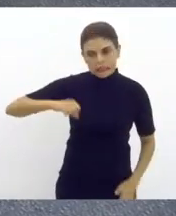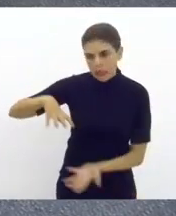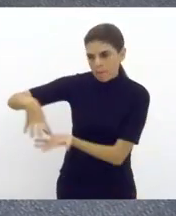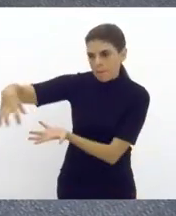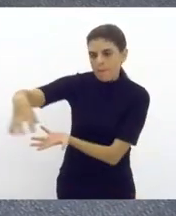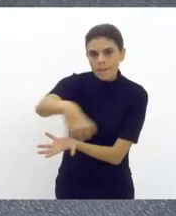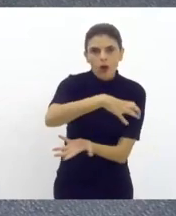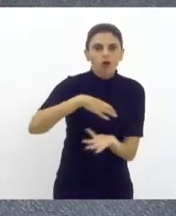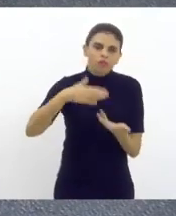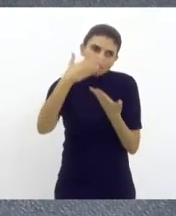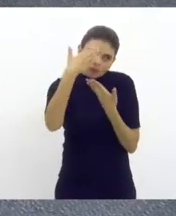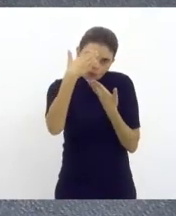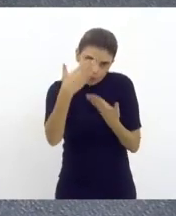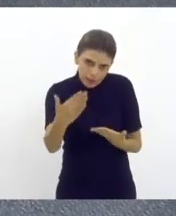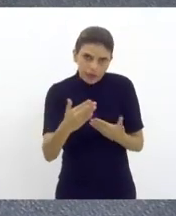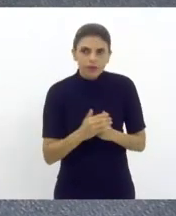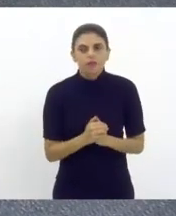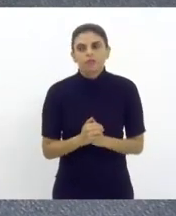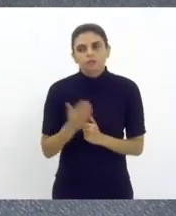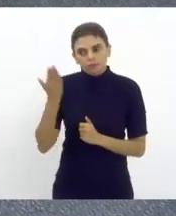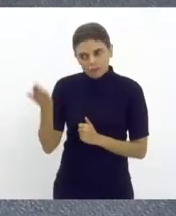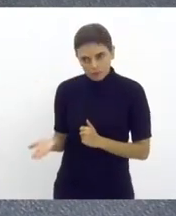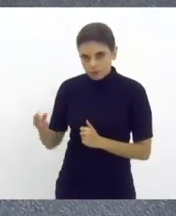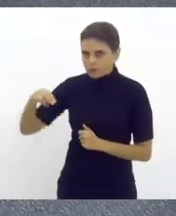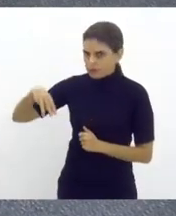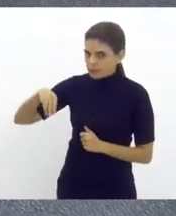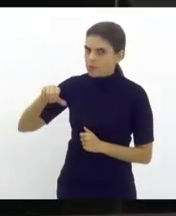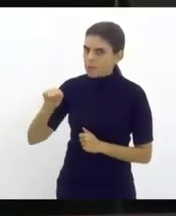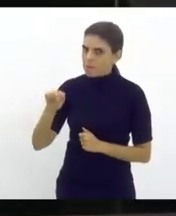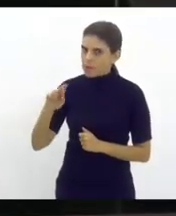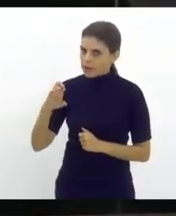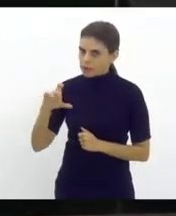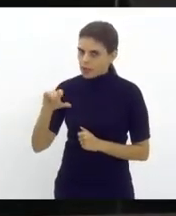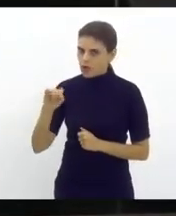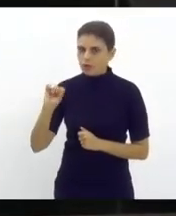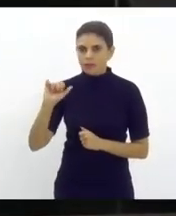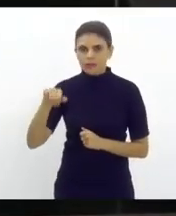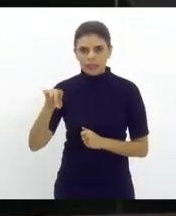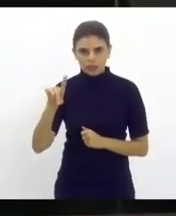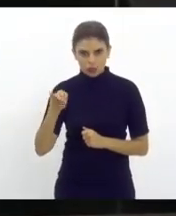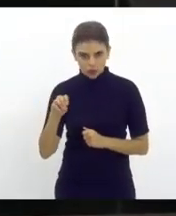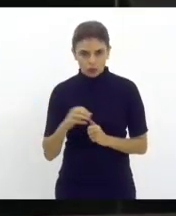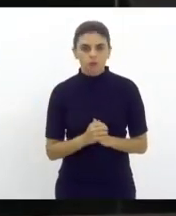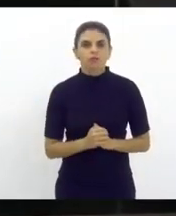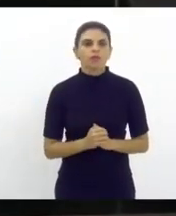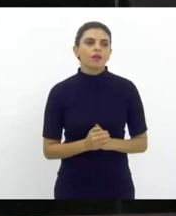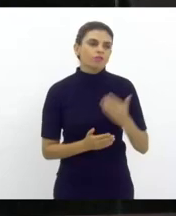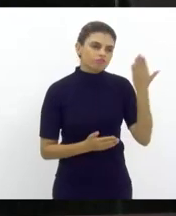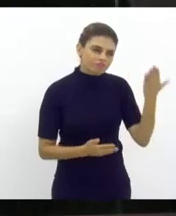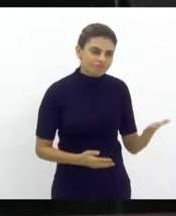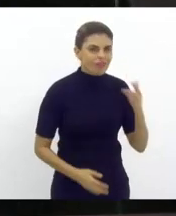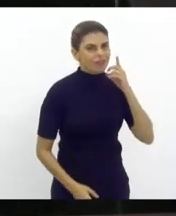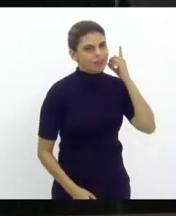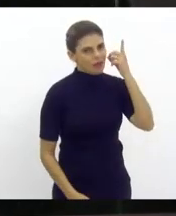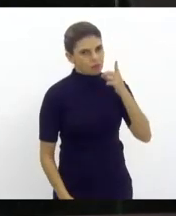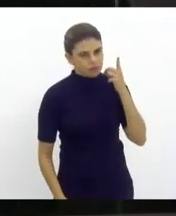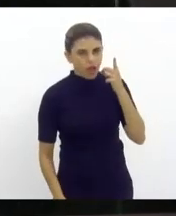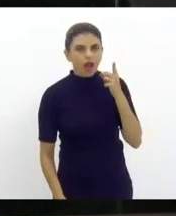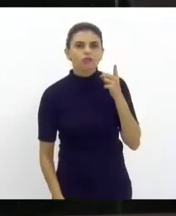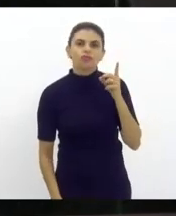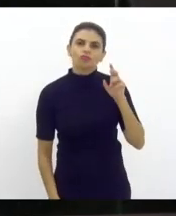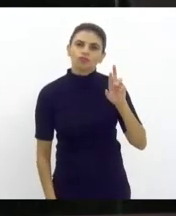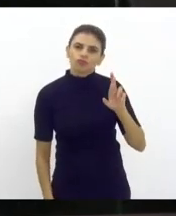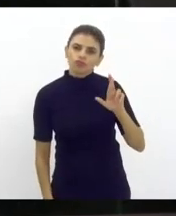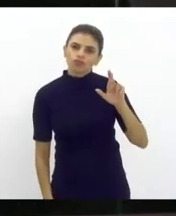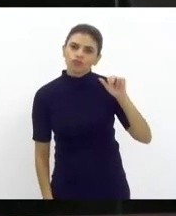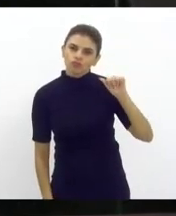Muito obrigado Marcelo do seu Dino Nobre Deputado Ratinho a gente vem nós